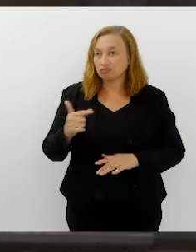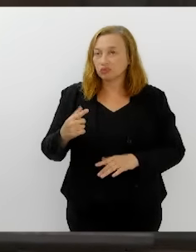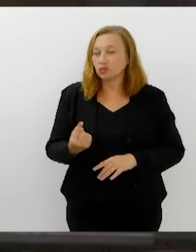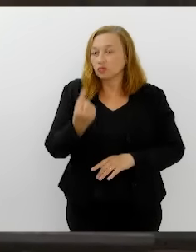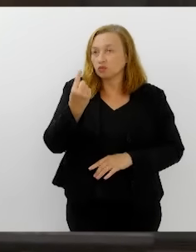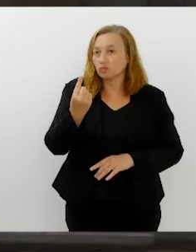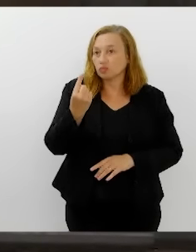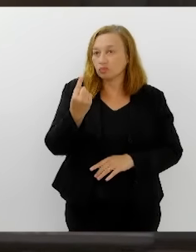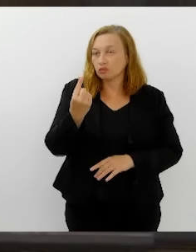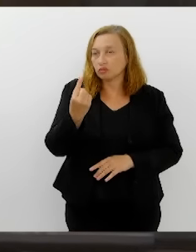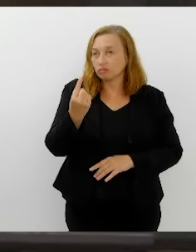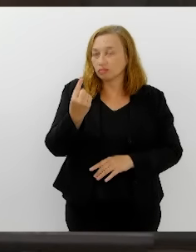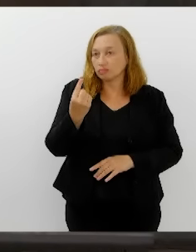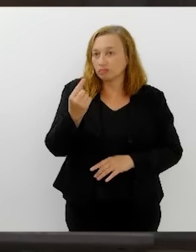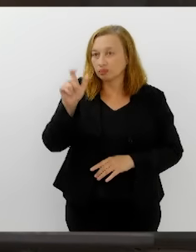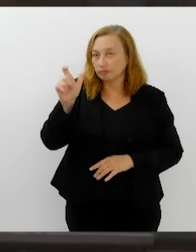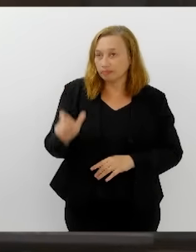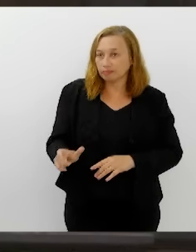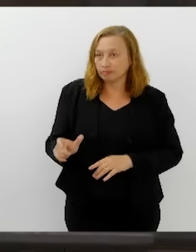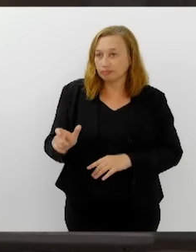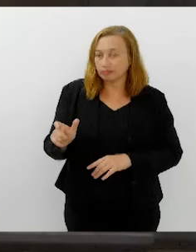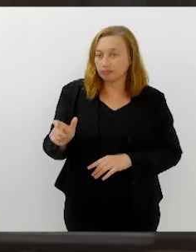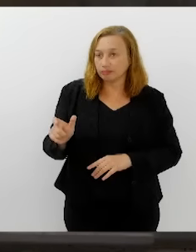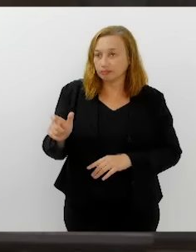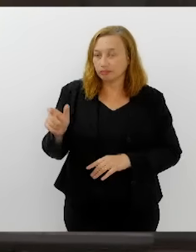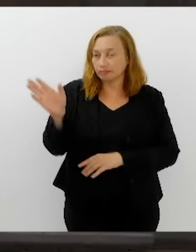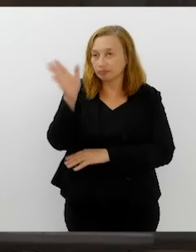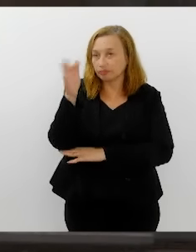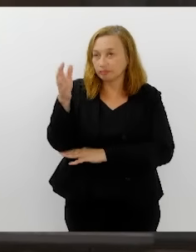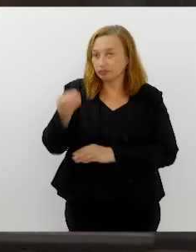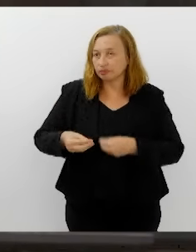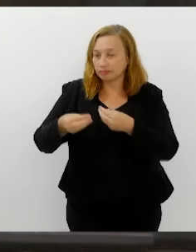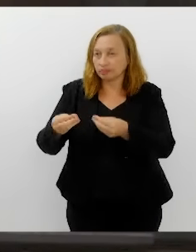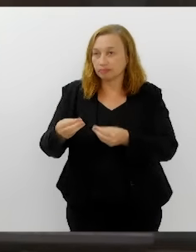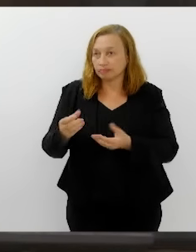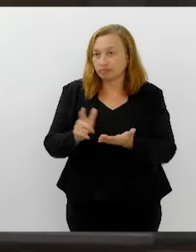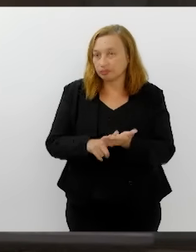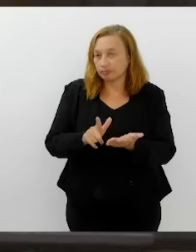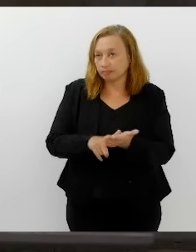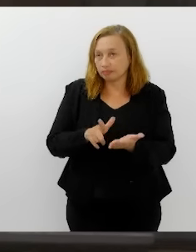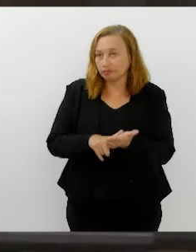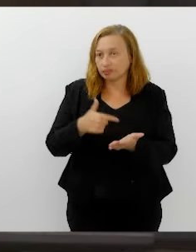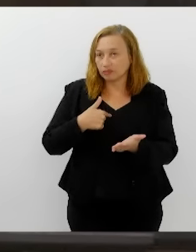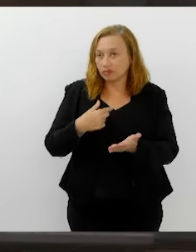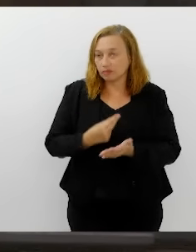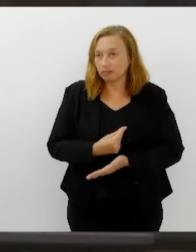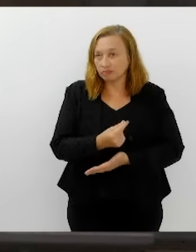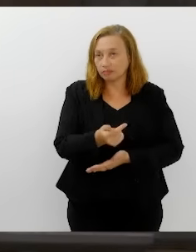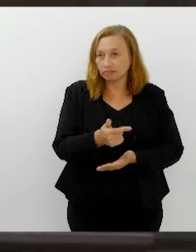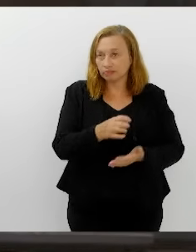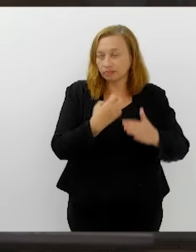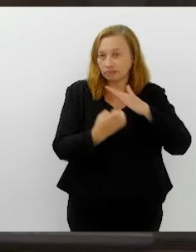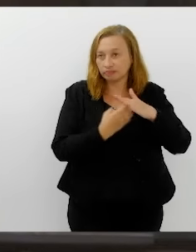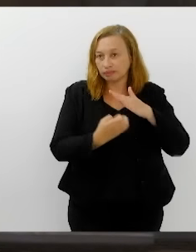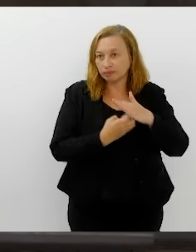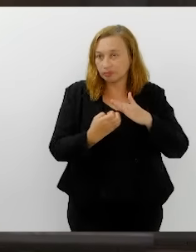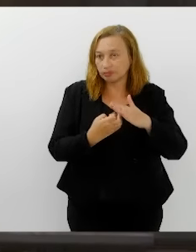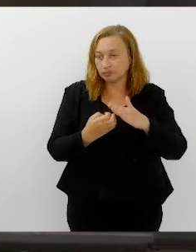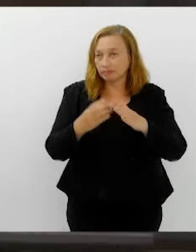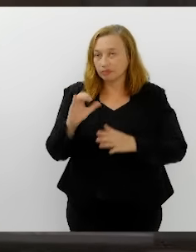balançando a bandeira para mim, nem dando papel. Fiz toda a minha campanha, ausentei-me da minha empresa e fiz toda a minha campanha de dentro de